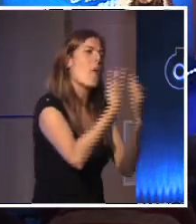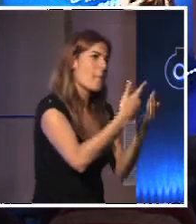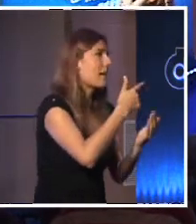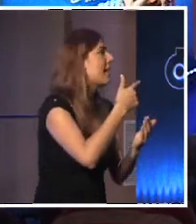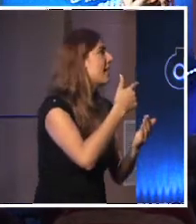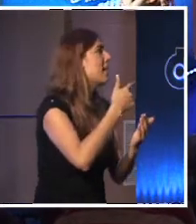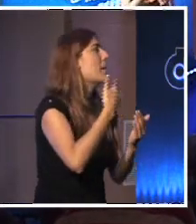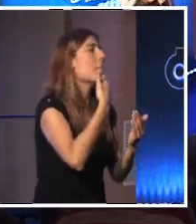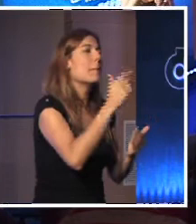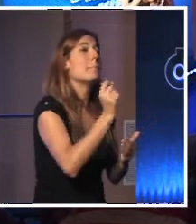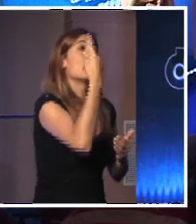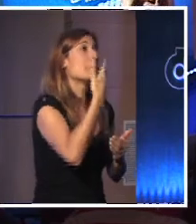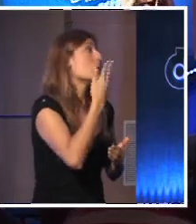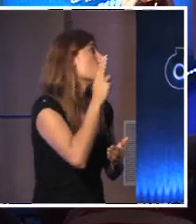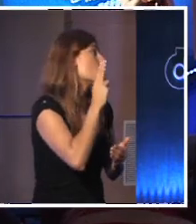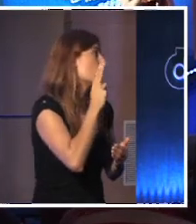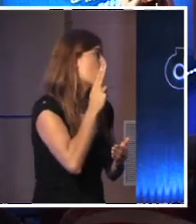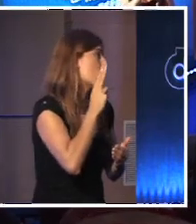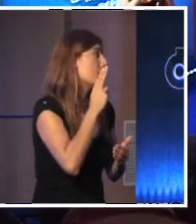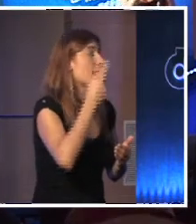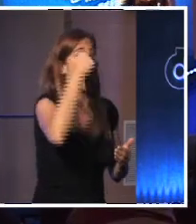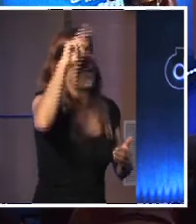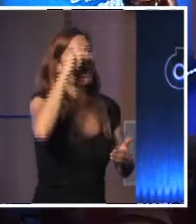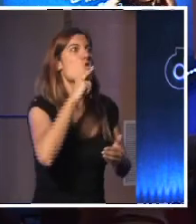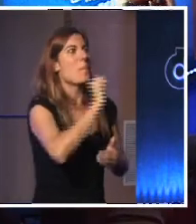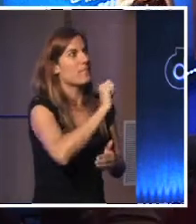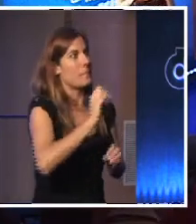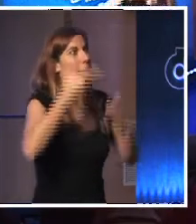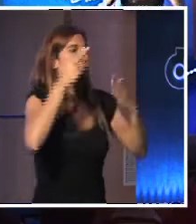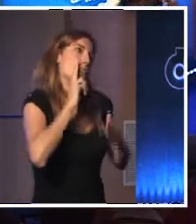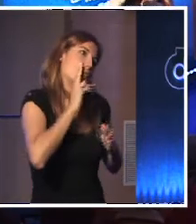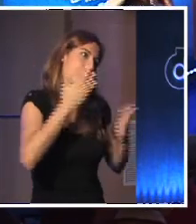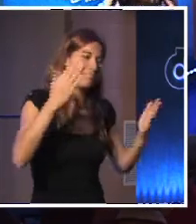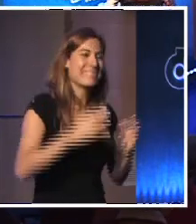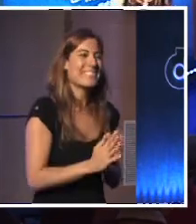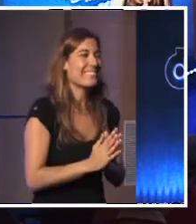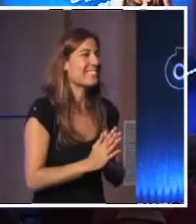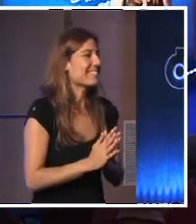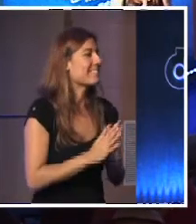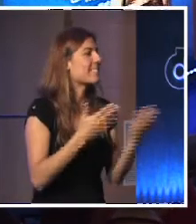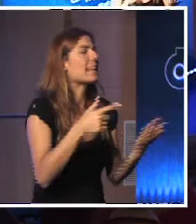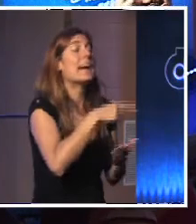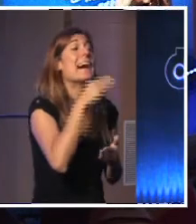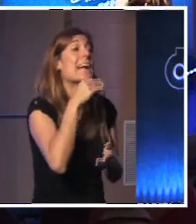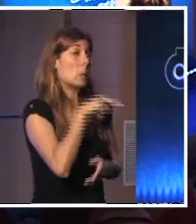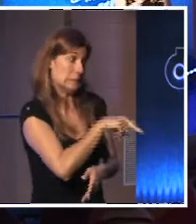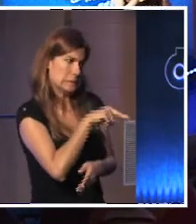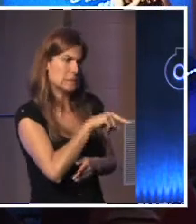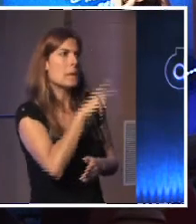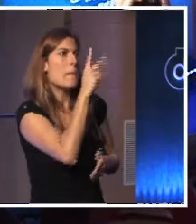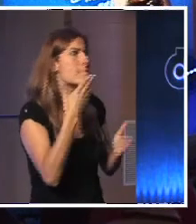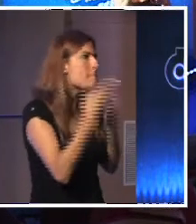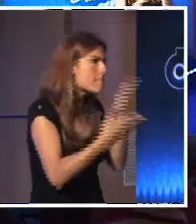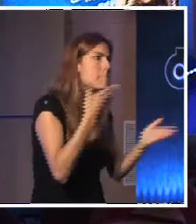Fernando, primeiro queria pedir desculpa por me ter não enganado no nome, logicamente. Este género de cães, há muitos